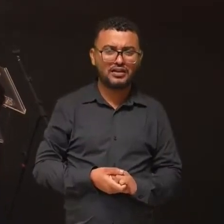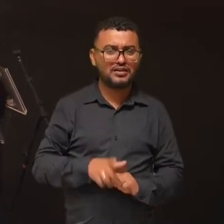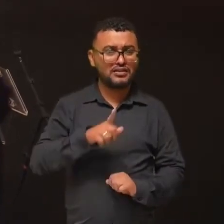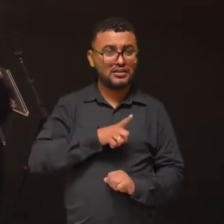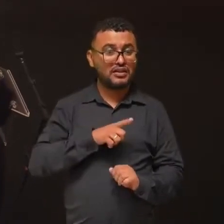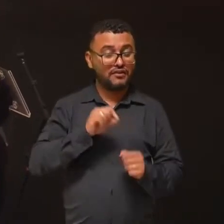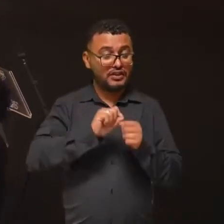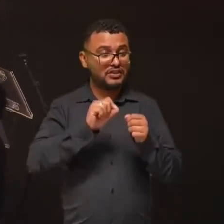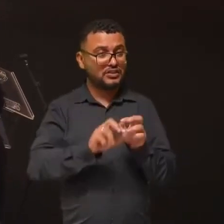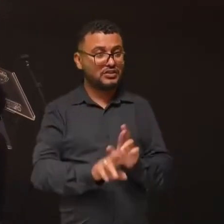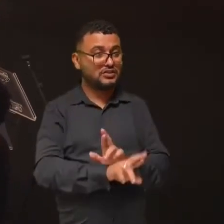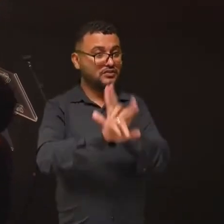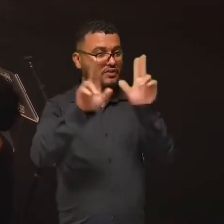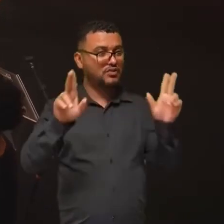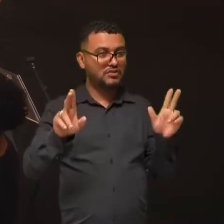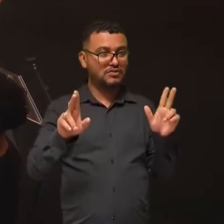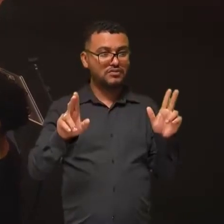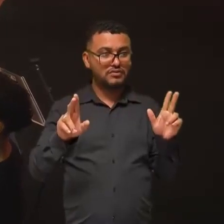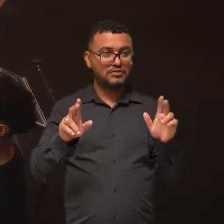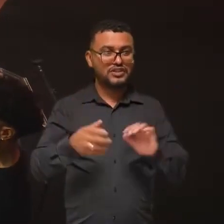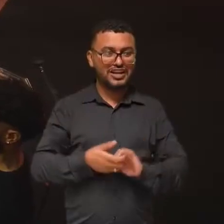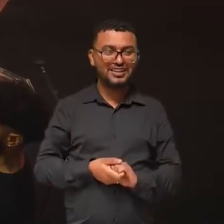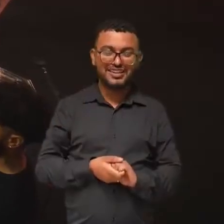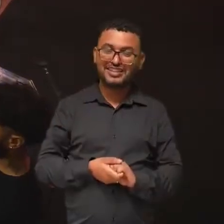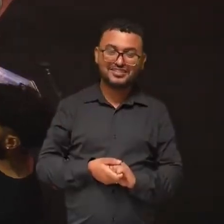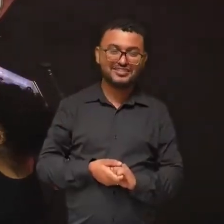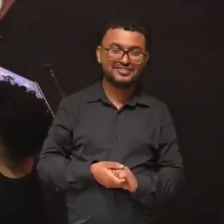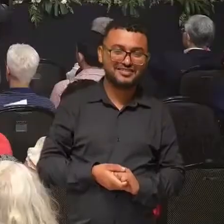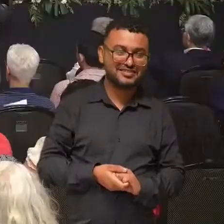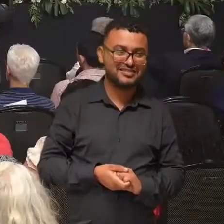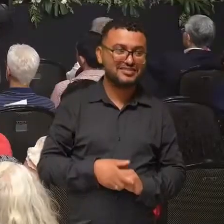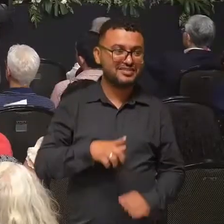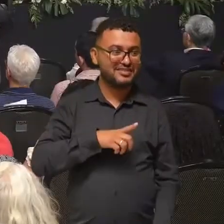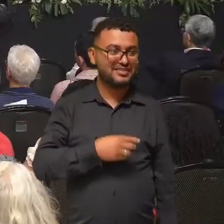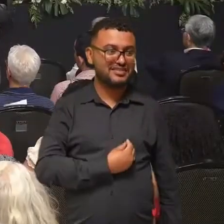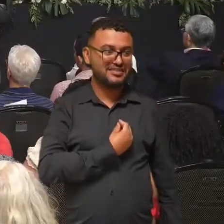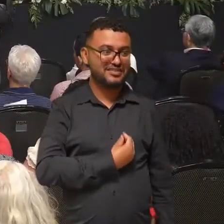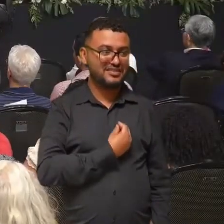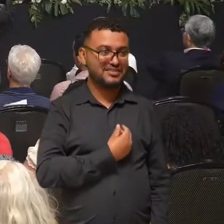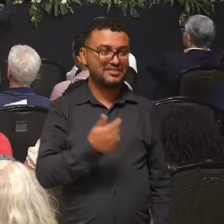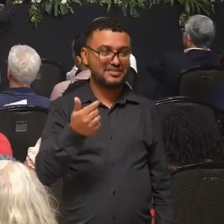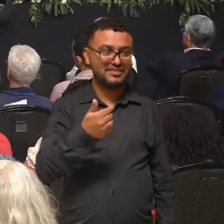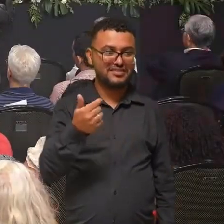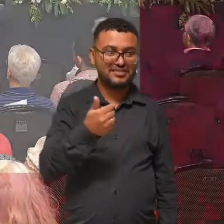Jorge? Vamos chamar uma segunda pergunta, então?